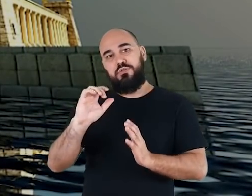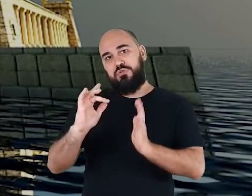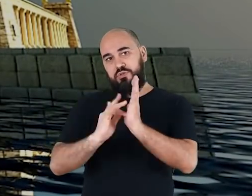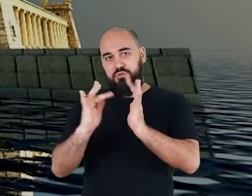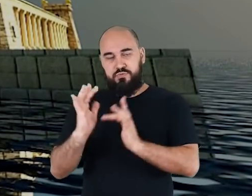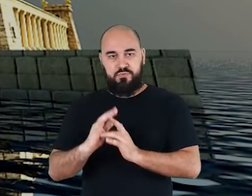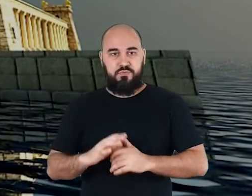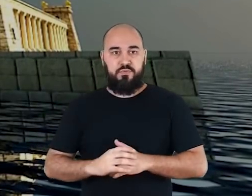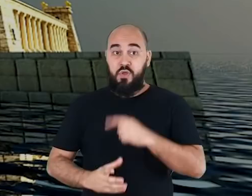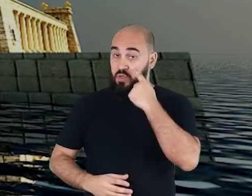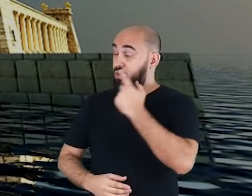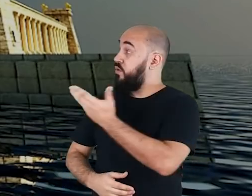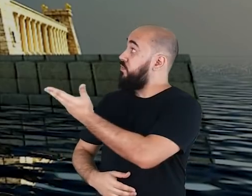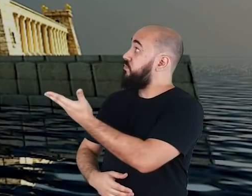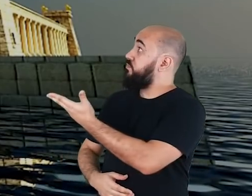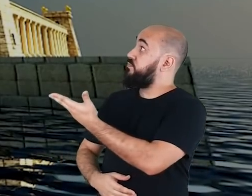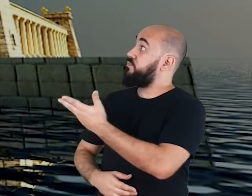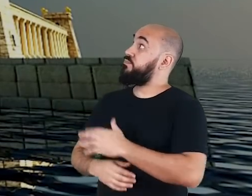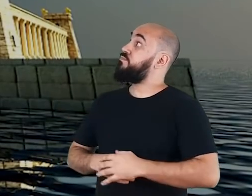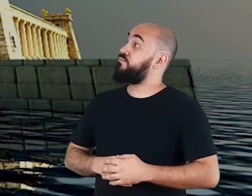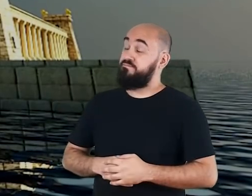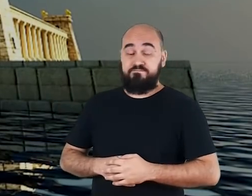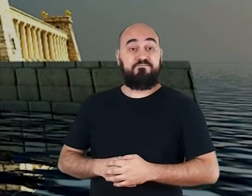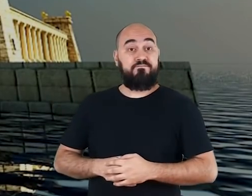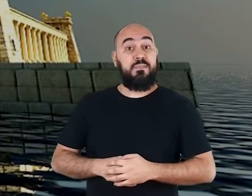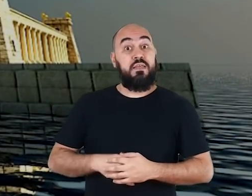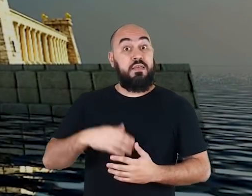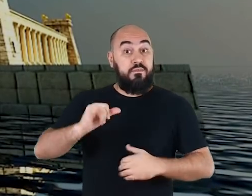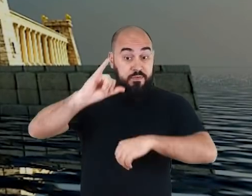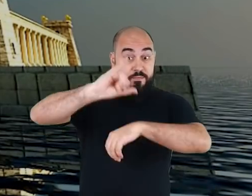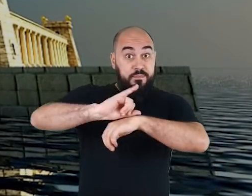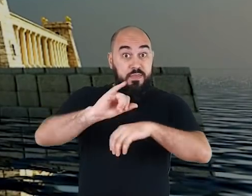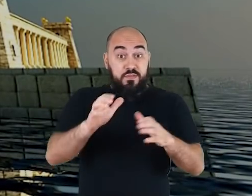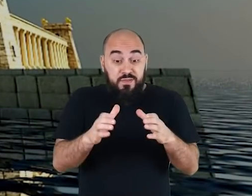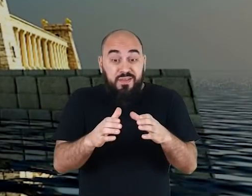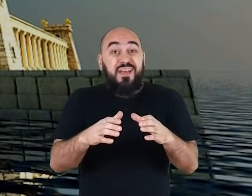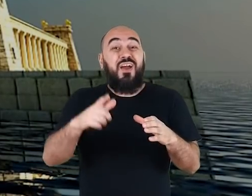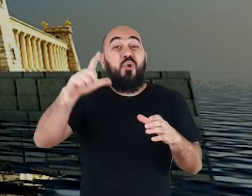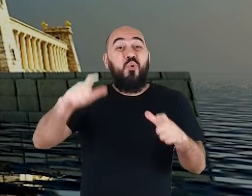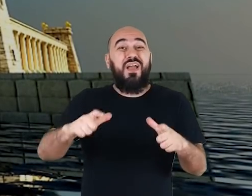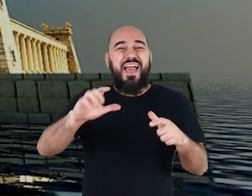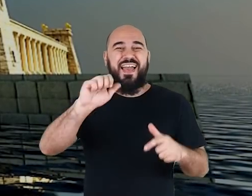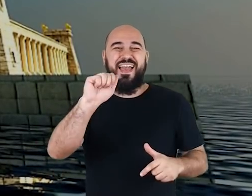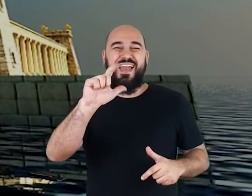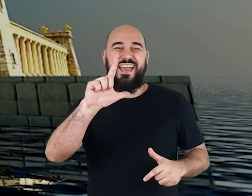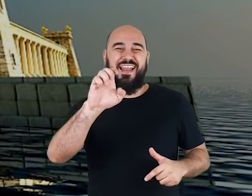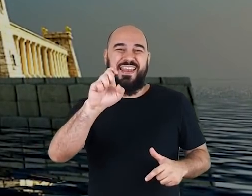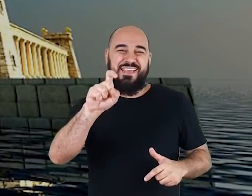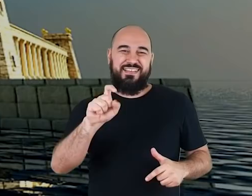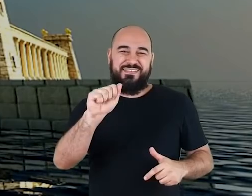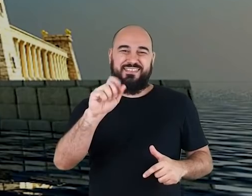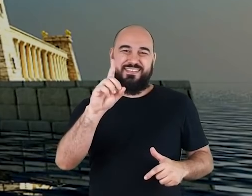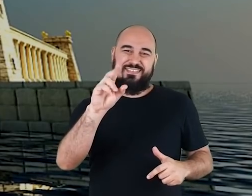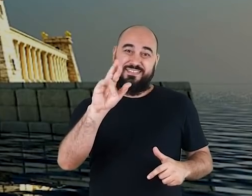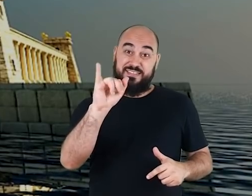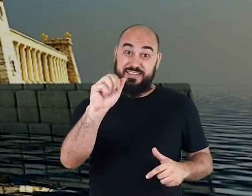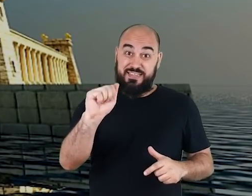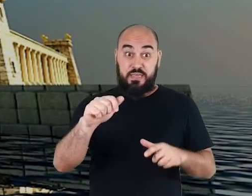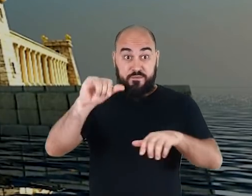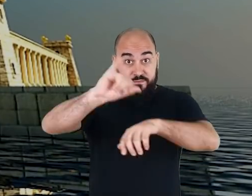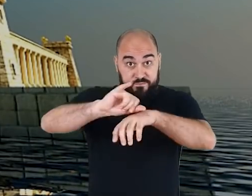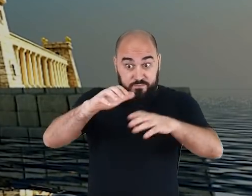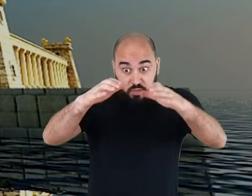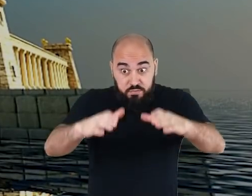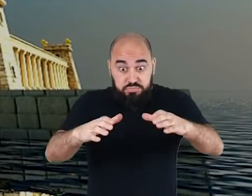ao porto de Alexandria para orientar os navios que para lá se dirigiam. E do alto do edifício, ali